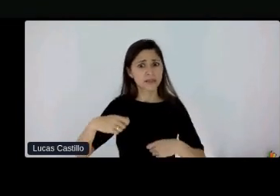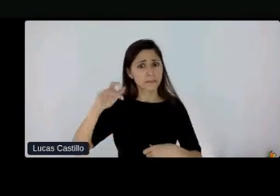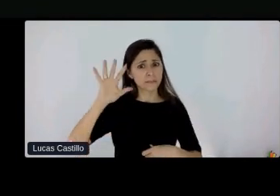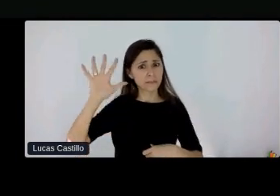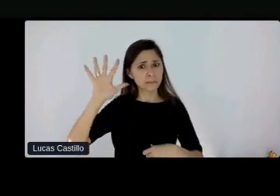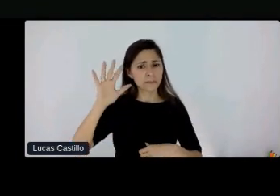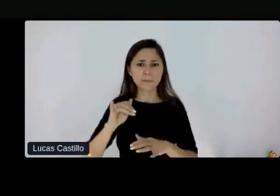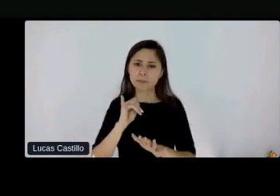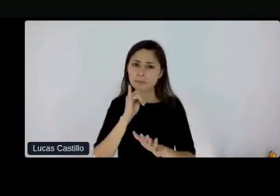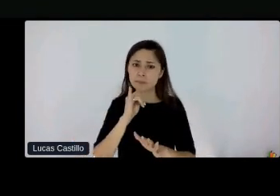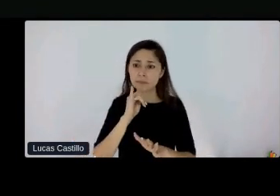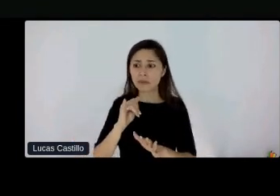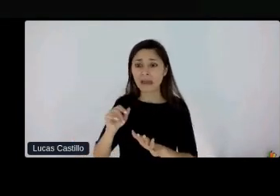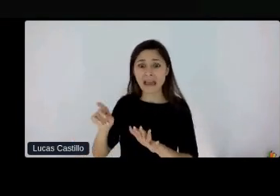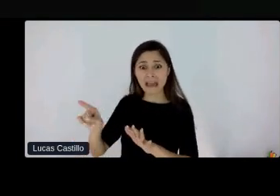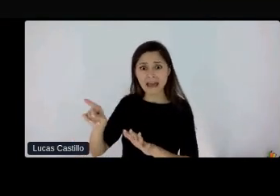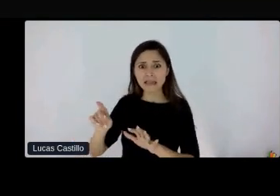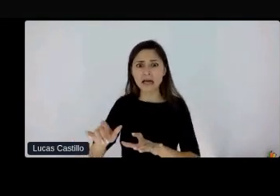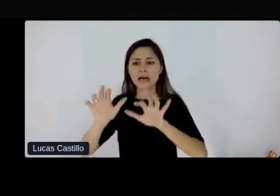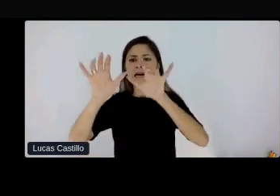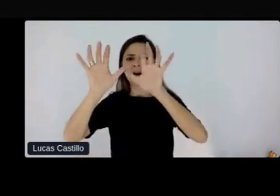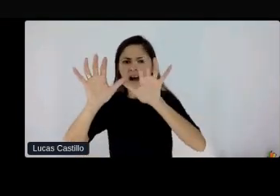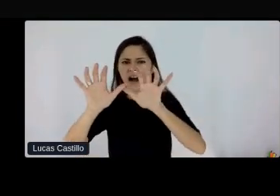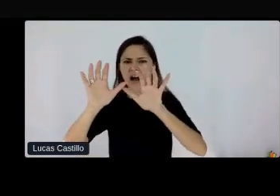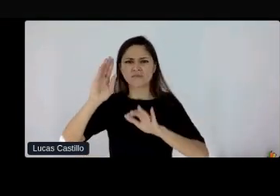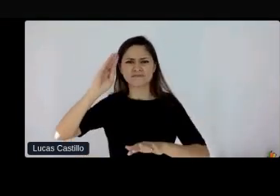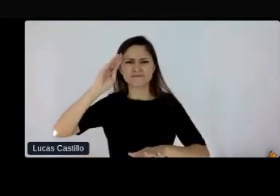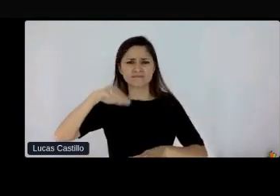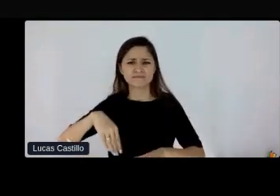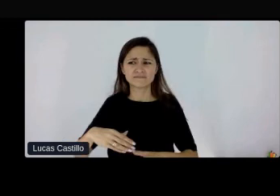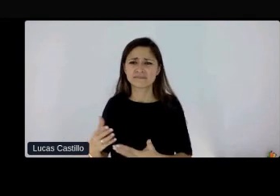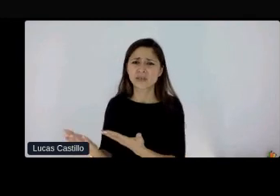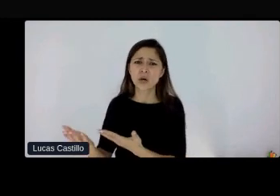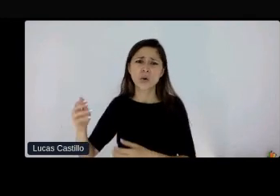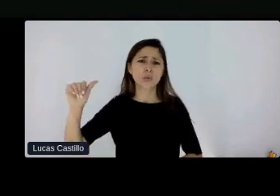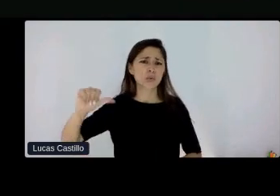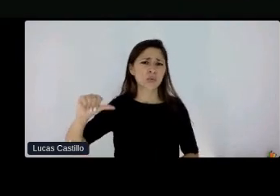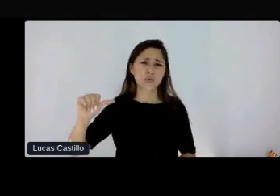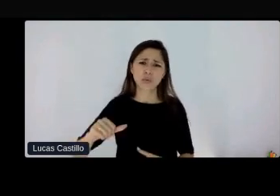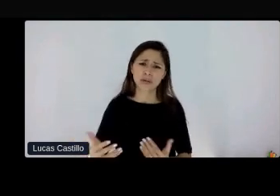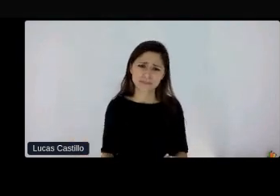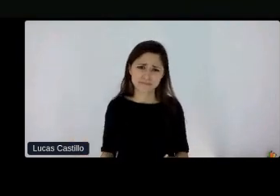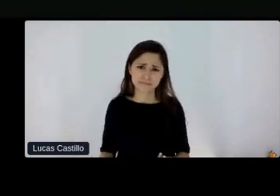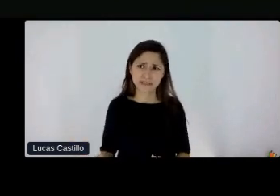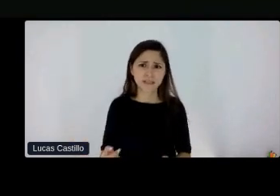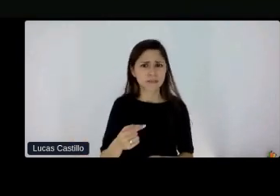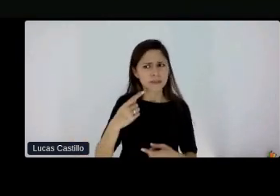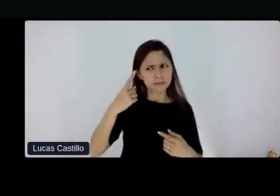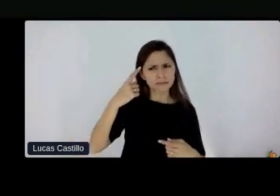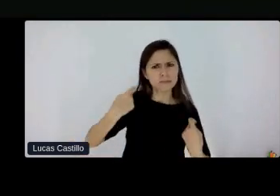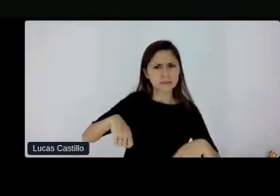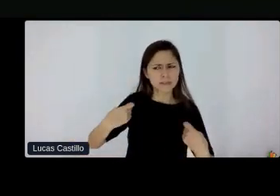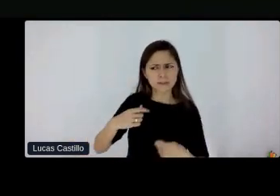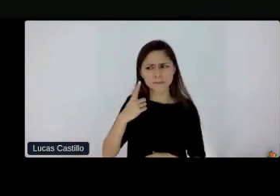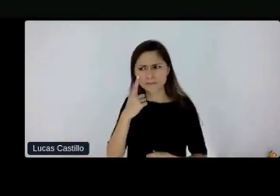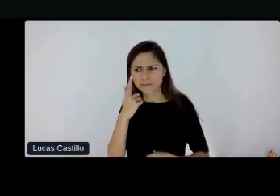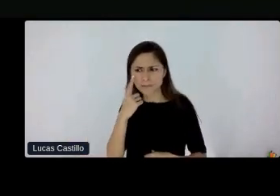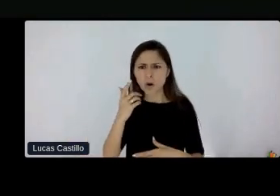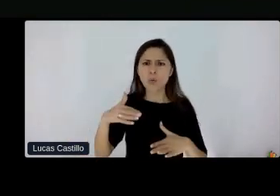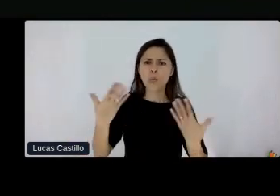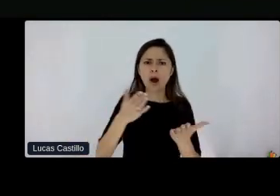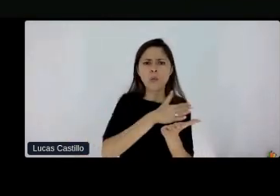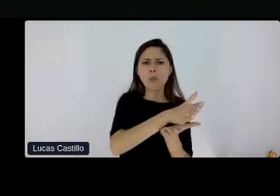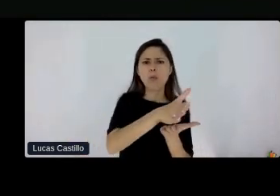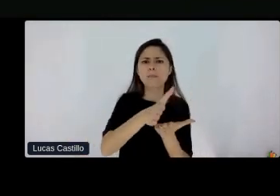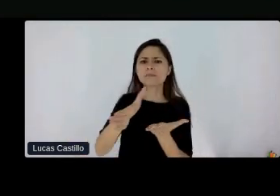usuário não desista no meio do processo. Então, a gente tem que olhar para essas alternativas